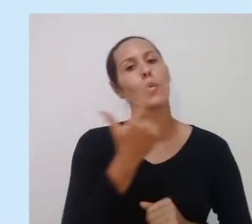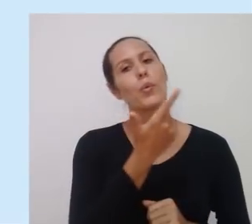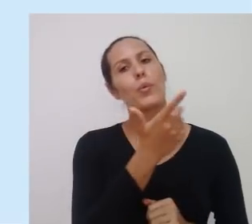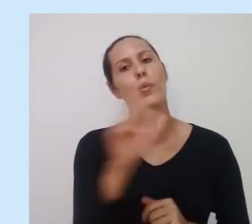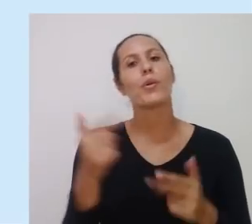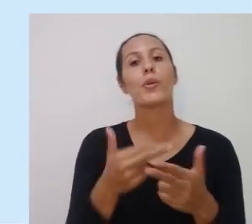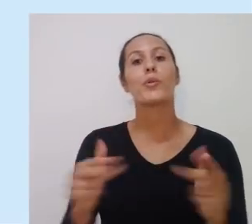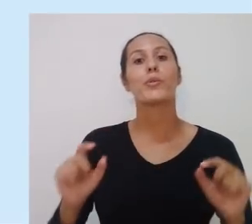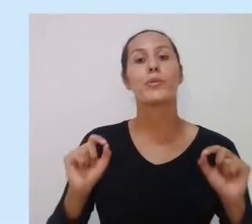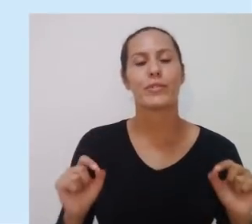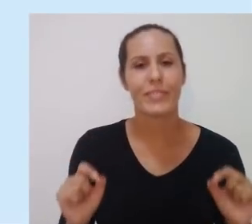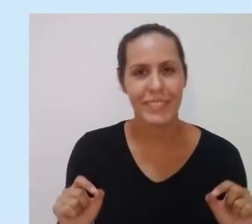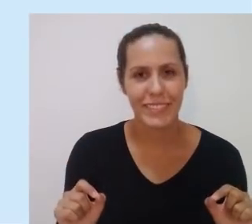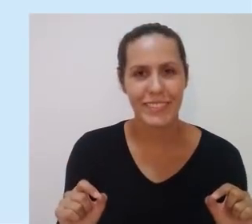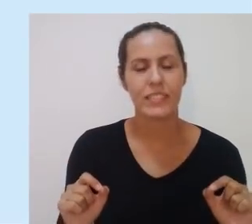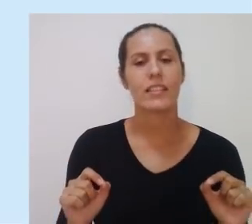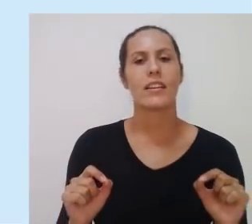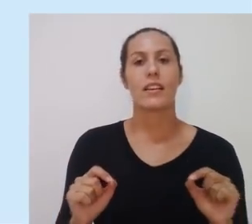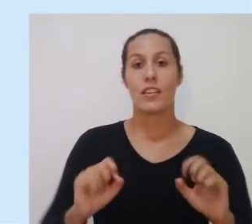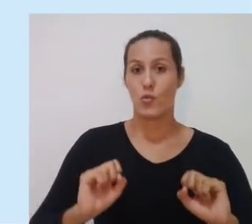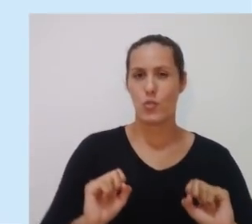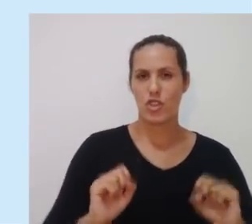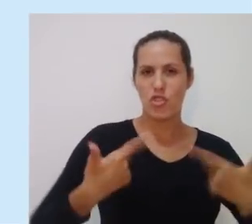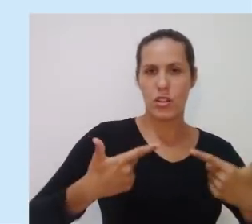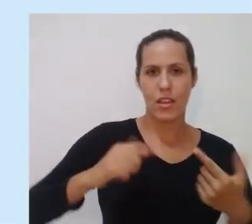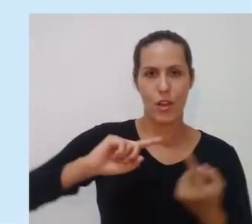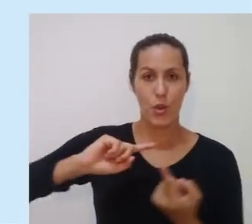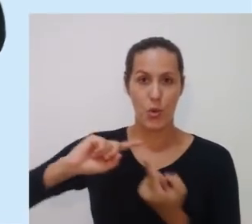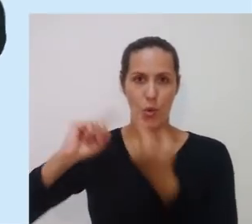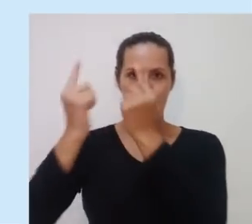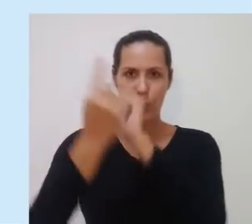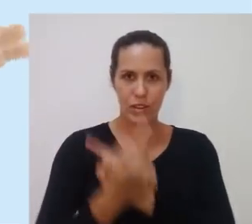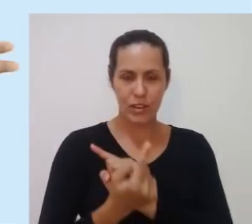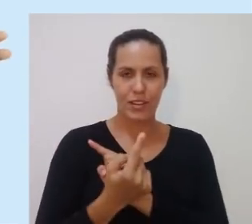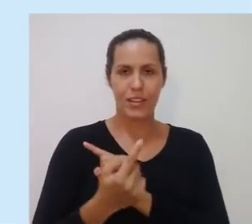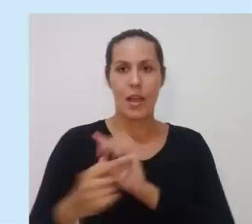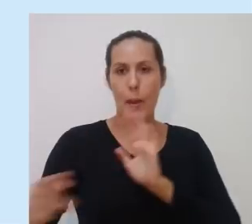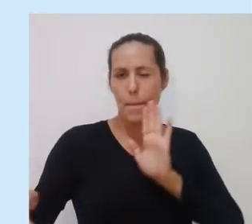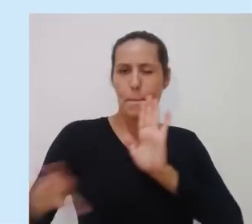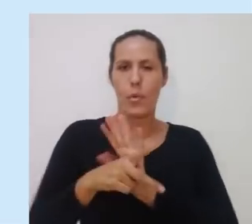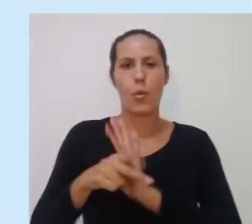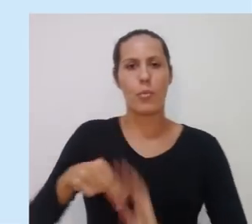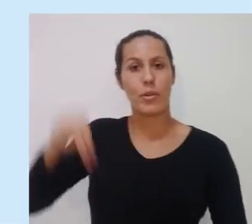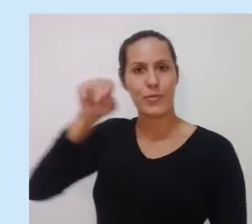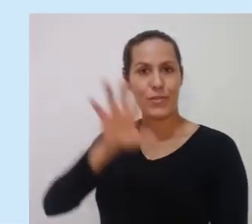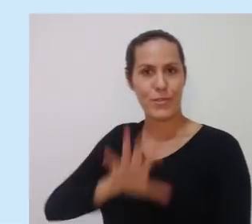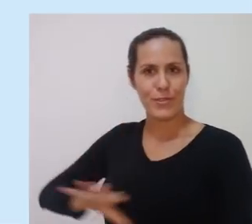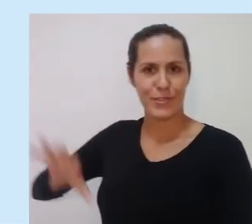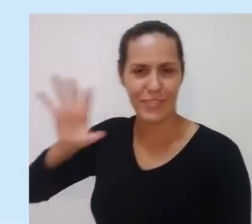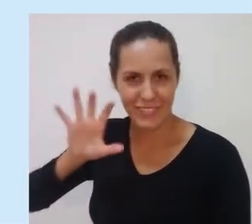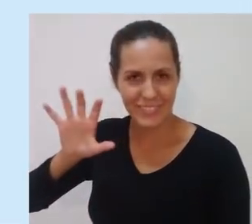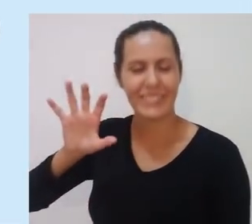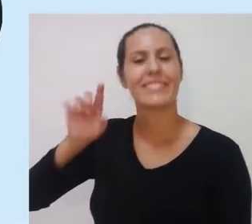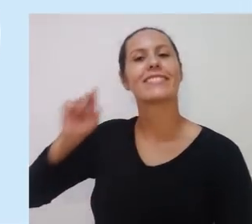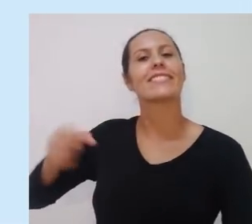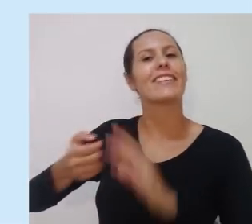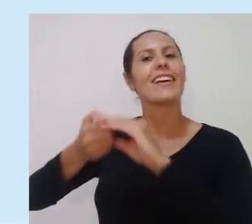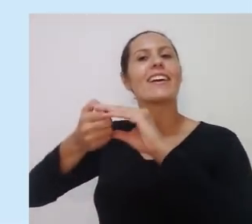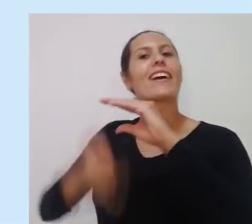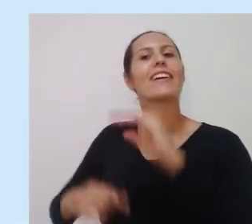passar então, e agora eu quero mostrar uma coisa que, ao contrário do slam, ela é bem própria